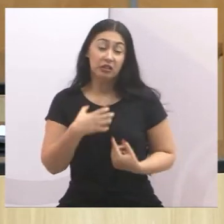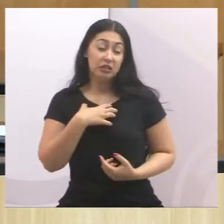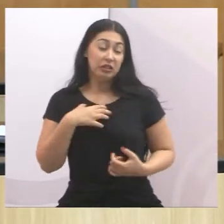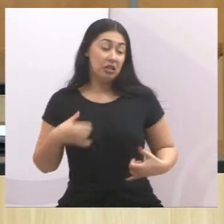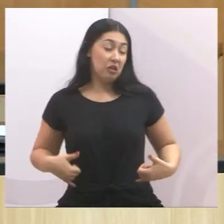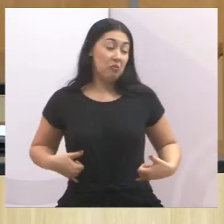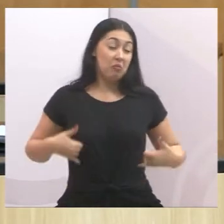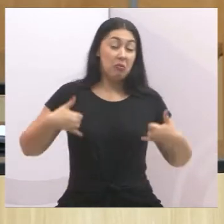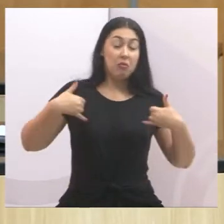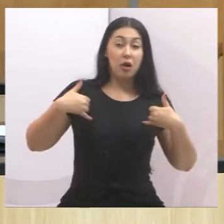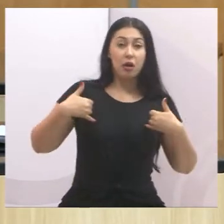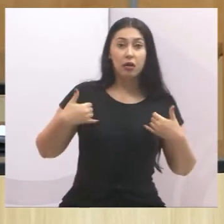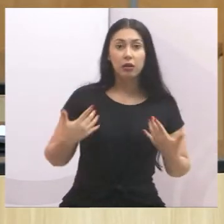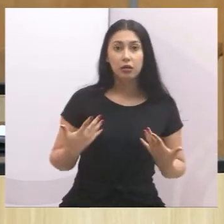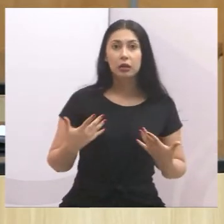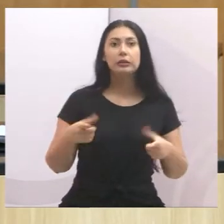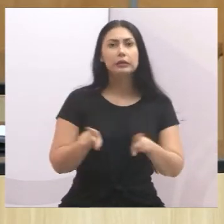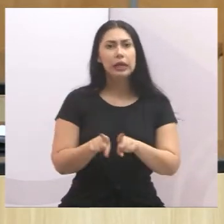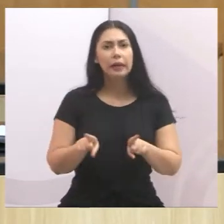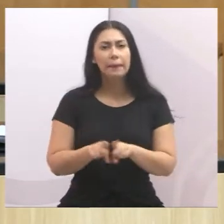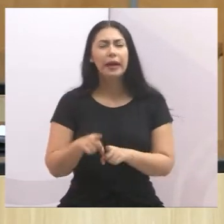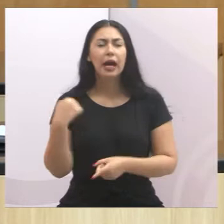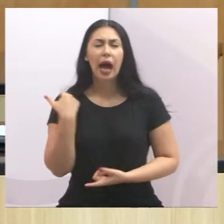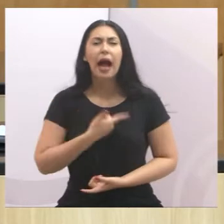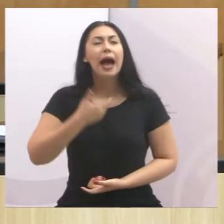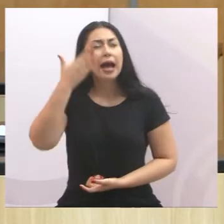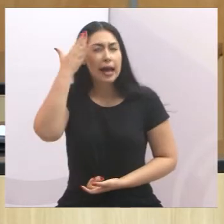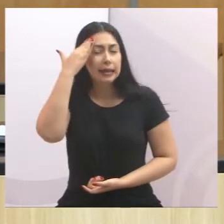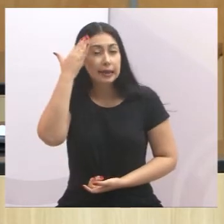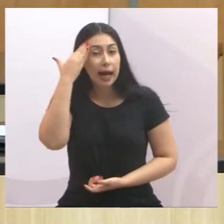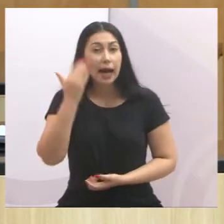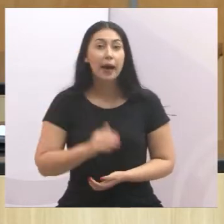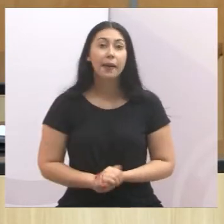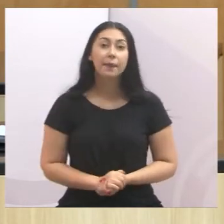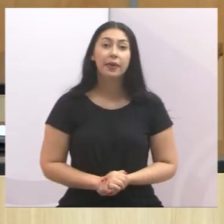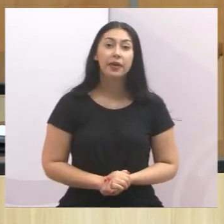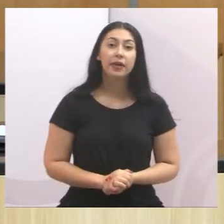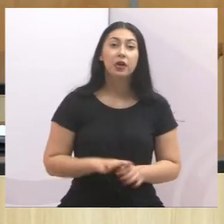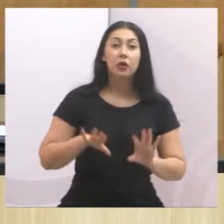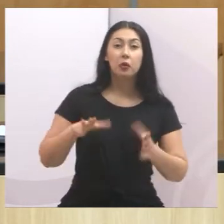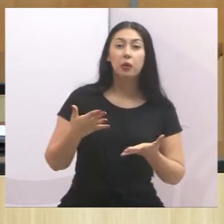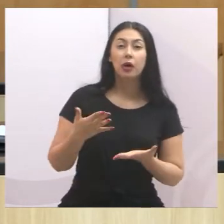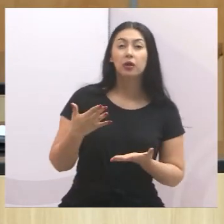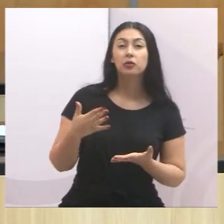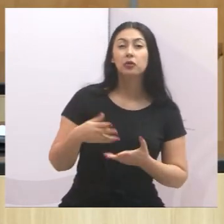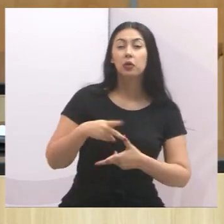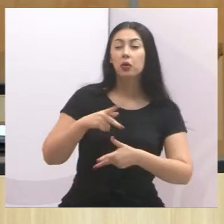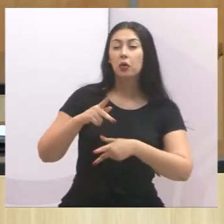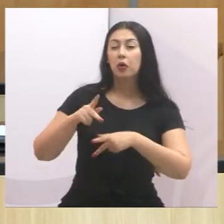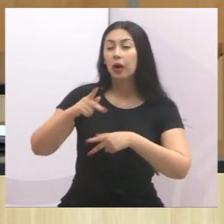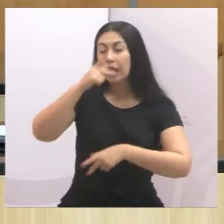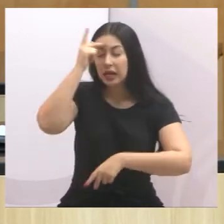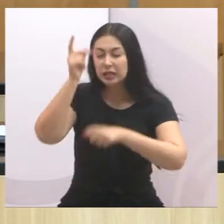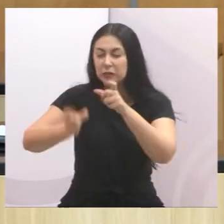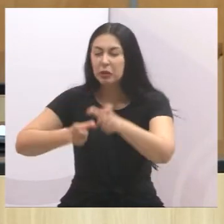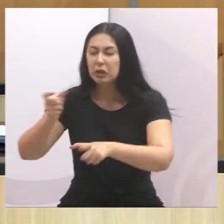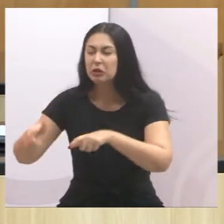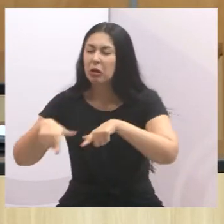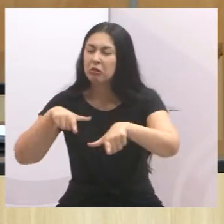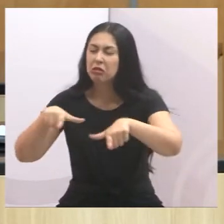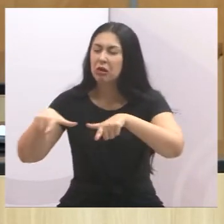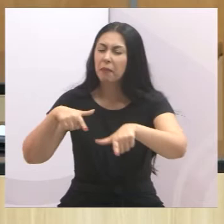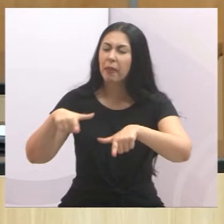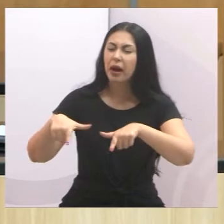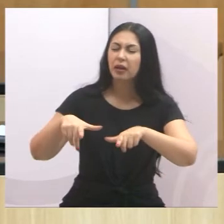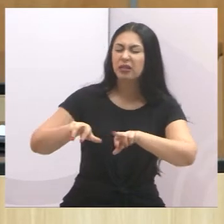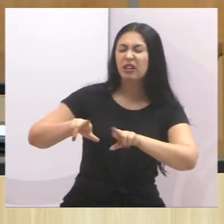Grande. Também é sabido por todos que a terceirização traz um prejuízo enorme à classe operária de precarização no local